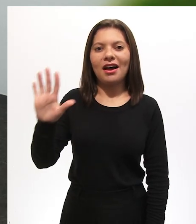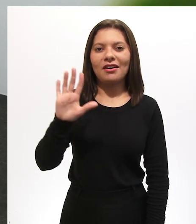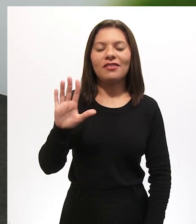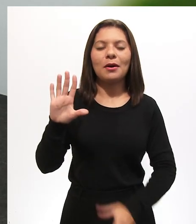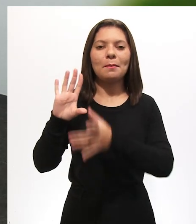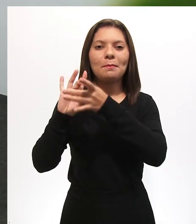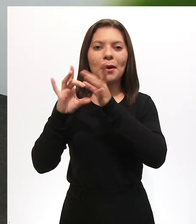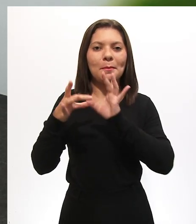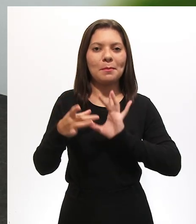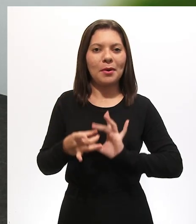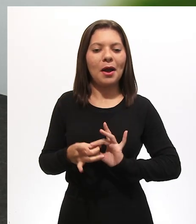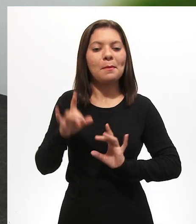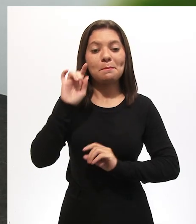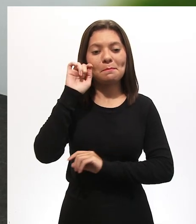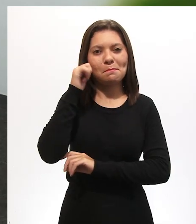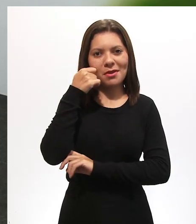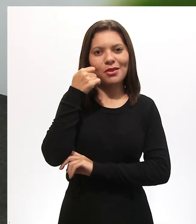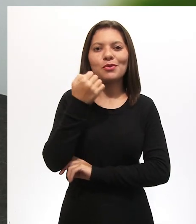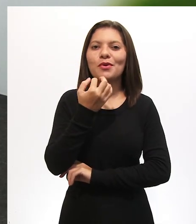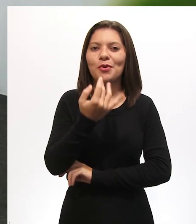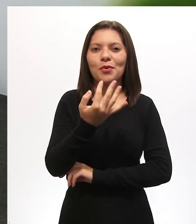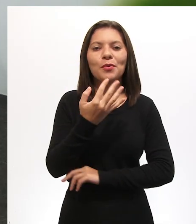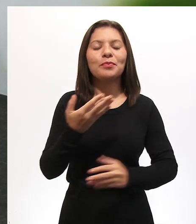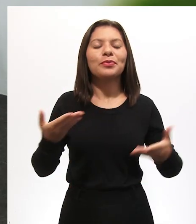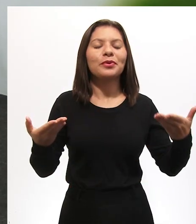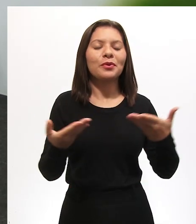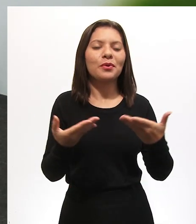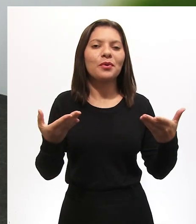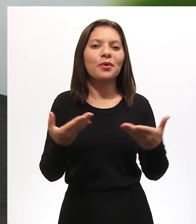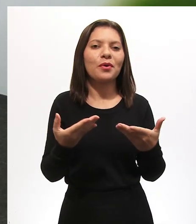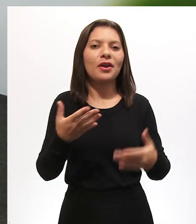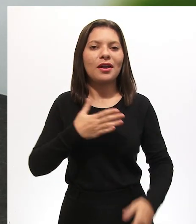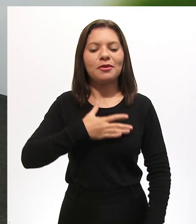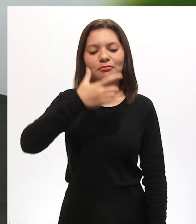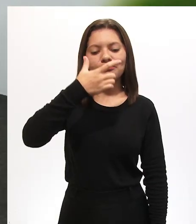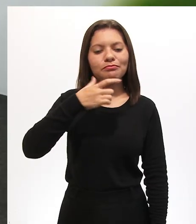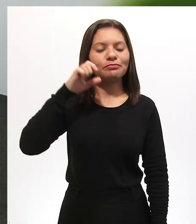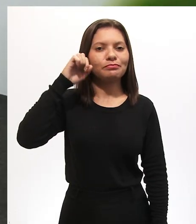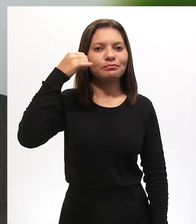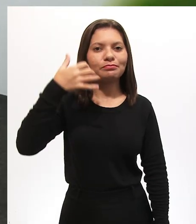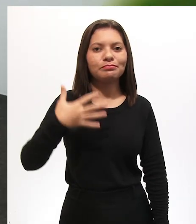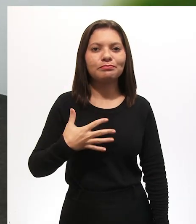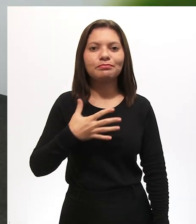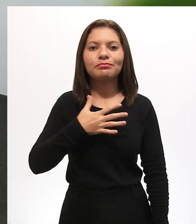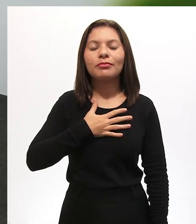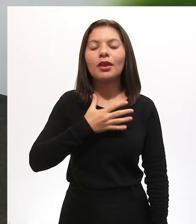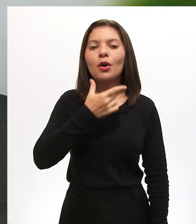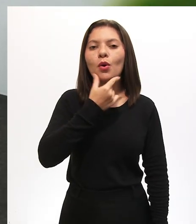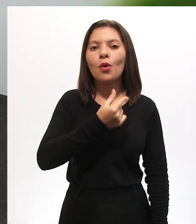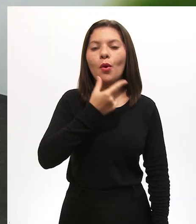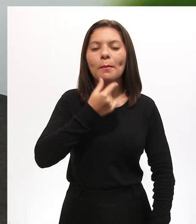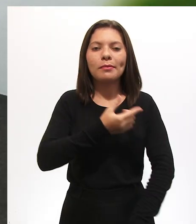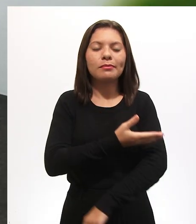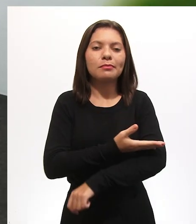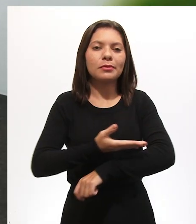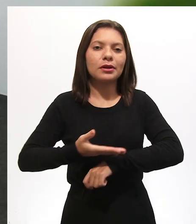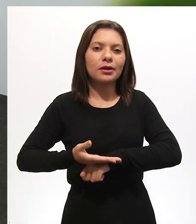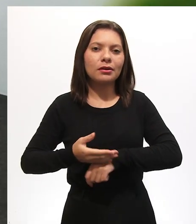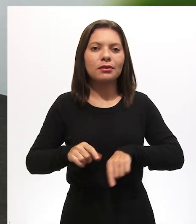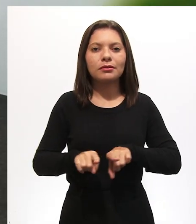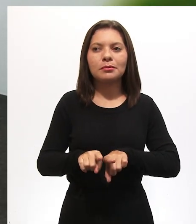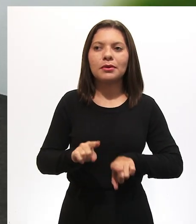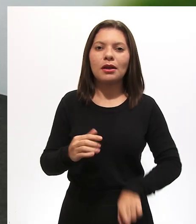pontos pretos interligados. Vou falar um pouquinho da minha persona. Eu sou um homem de cor branca,